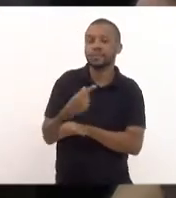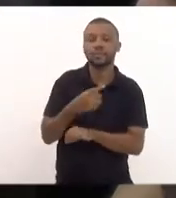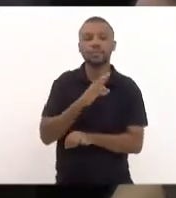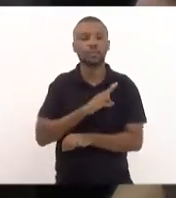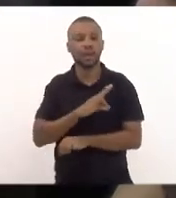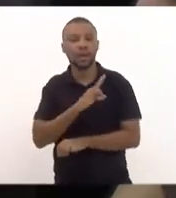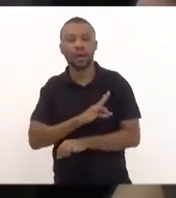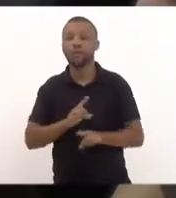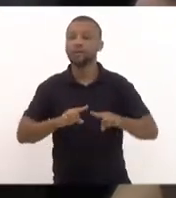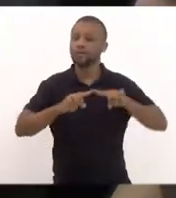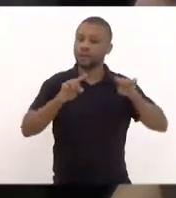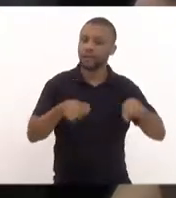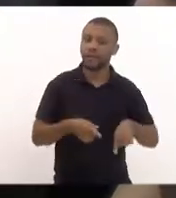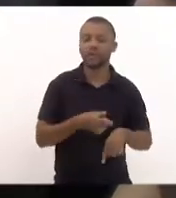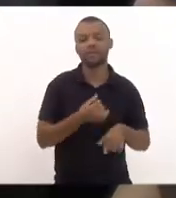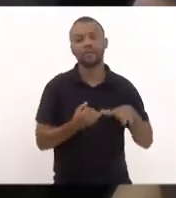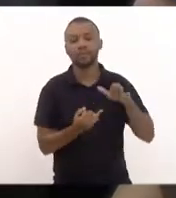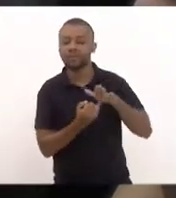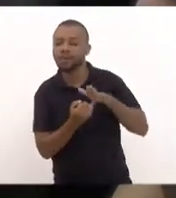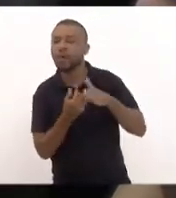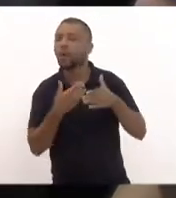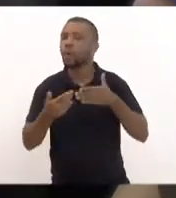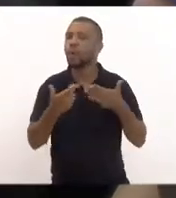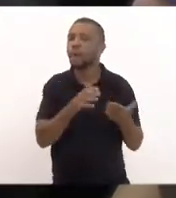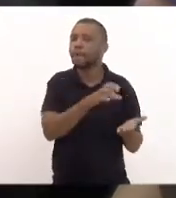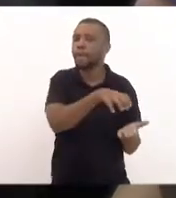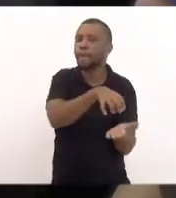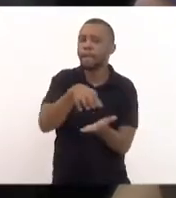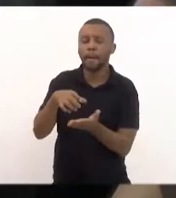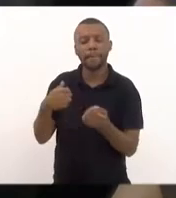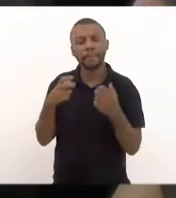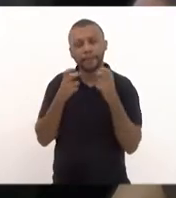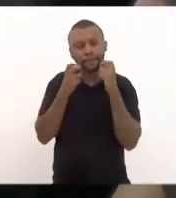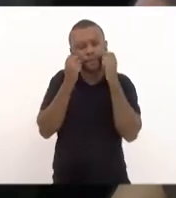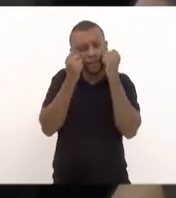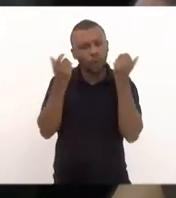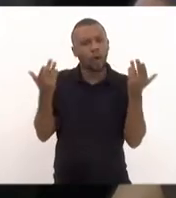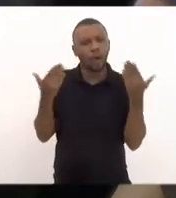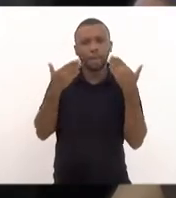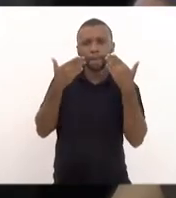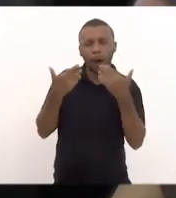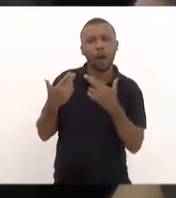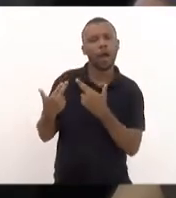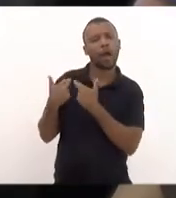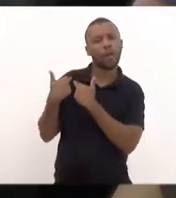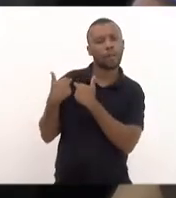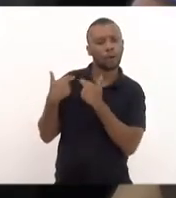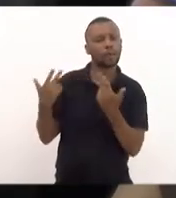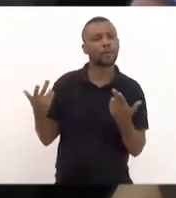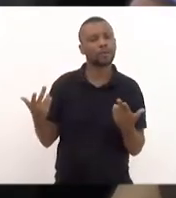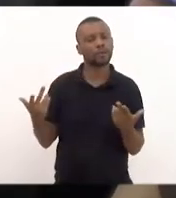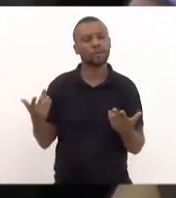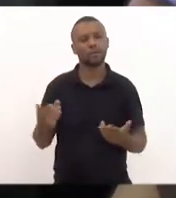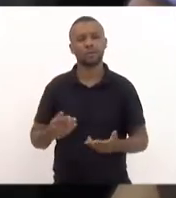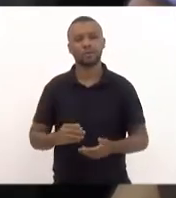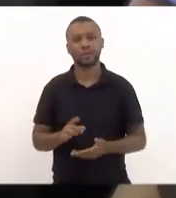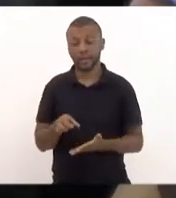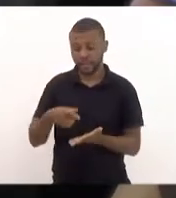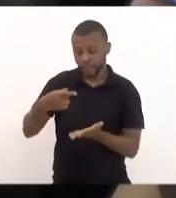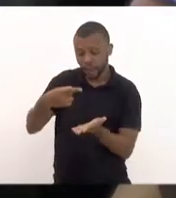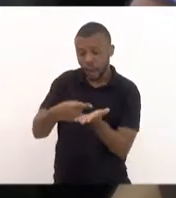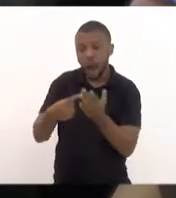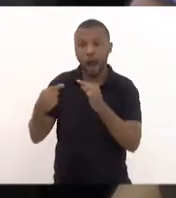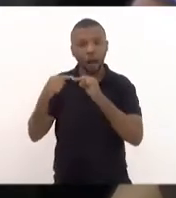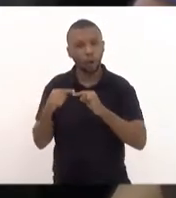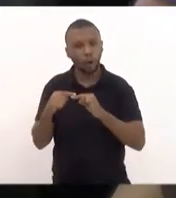ou de qualquer órgão do Estado do Rio de Janeiro. Então, tem que ter vergonha na cara e o mínimo de responsabilidade que esse acordo seja assinado,